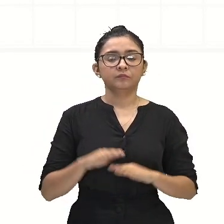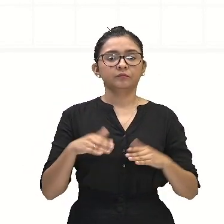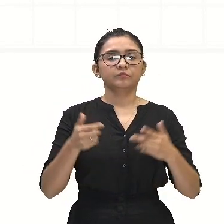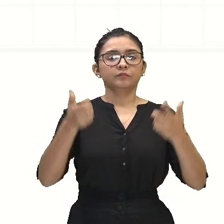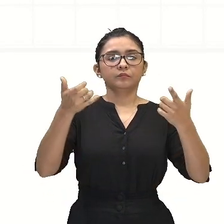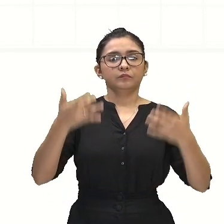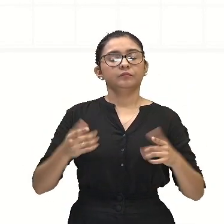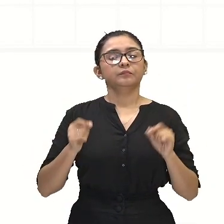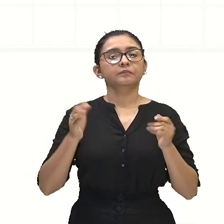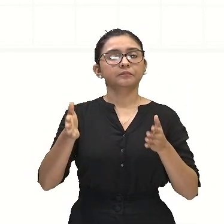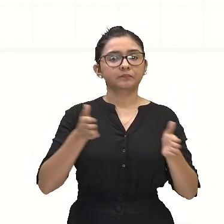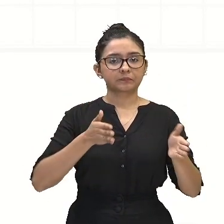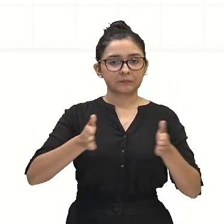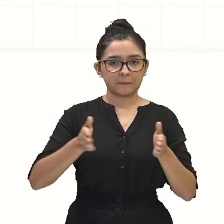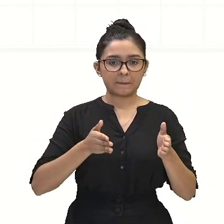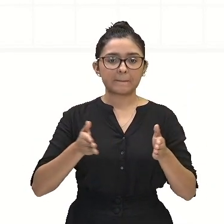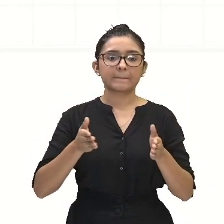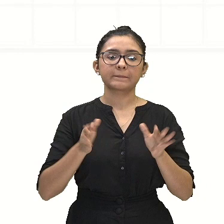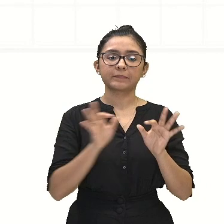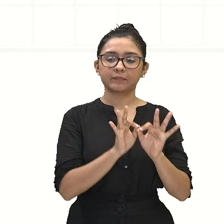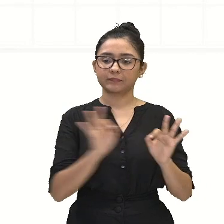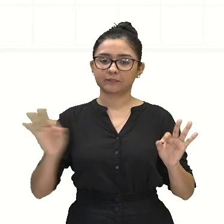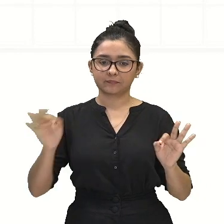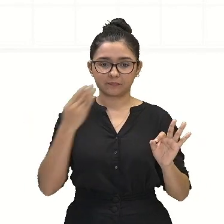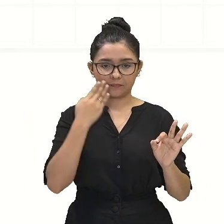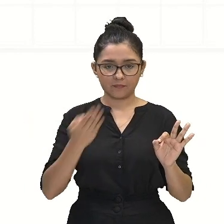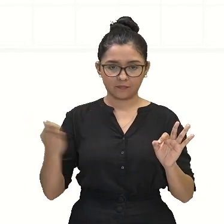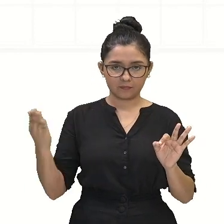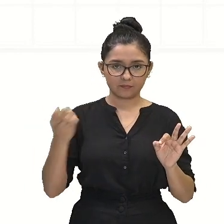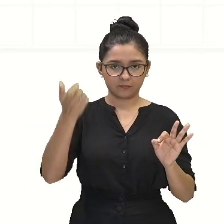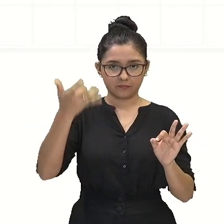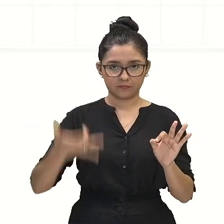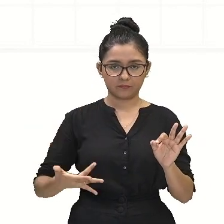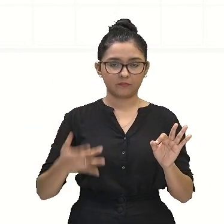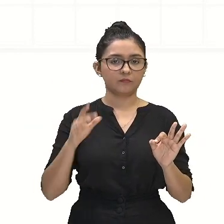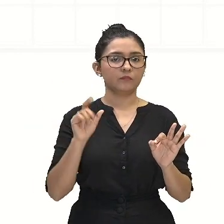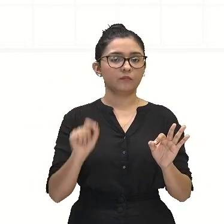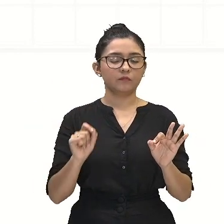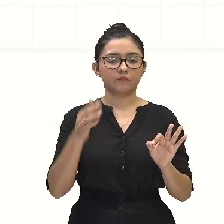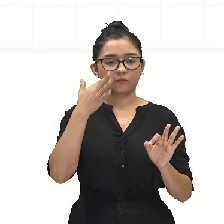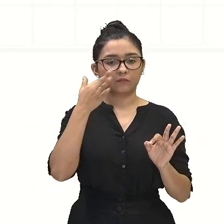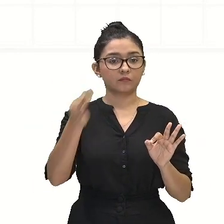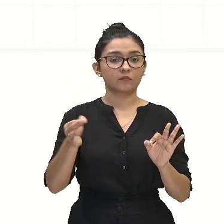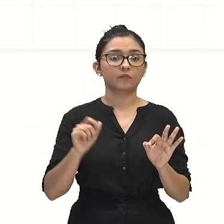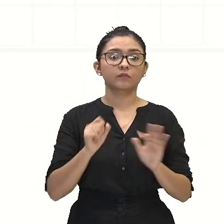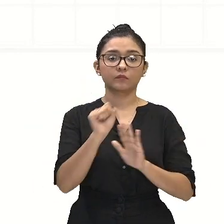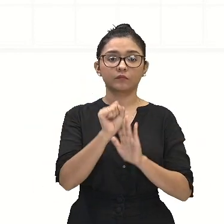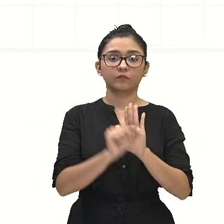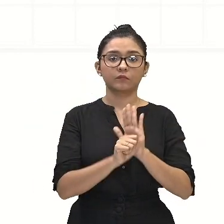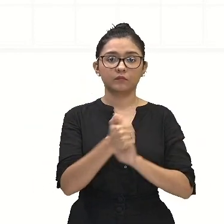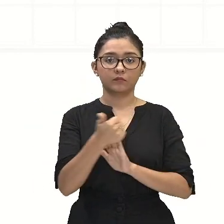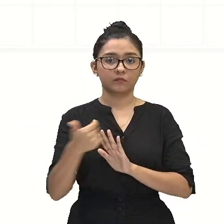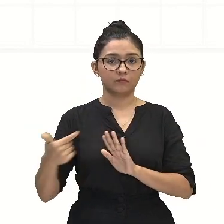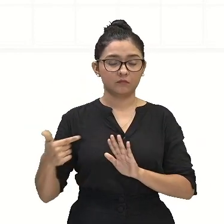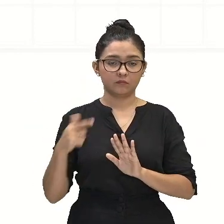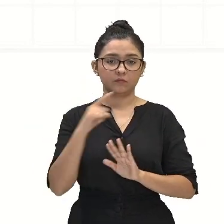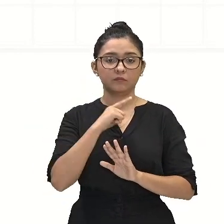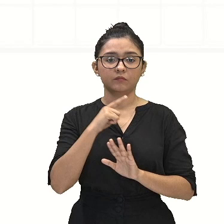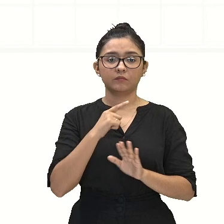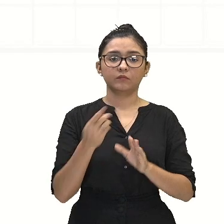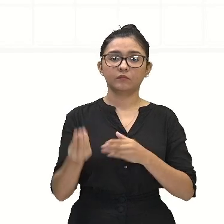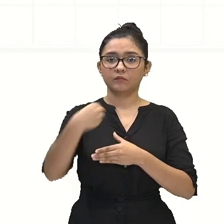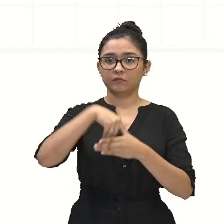esse período aqui nessa linha do tempo. Então, vamos observar aqui. O século XII está inserido num